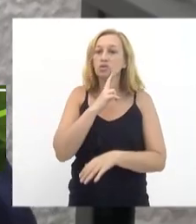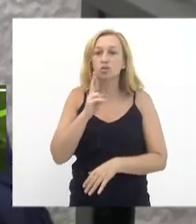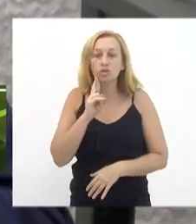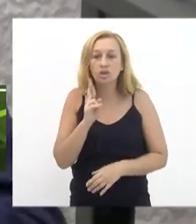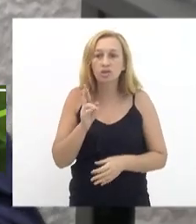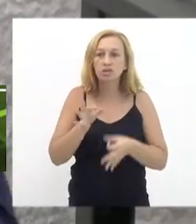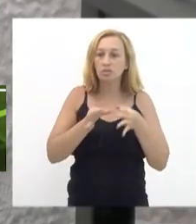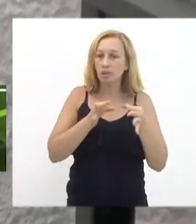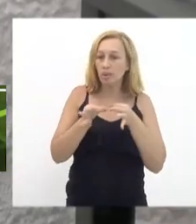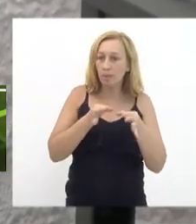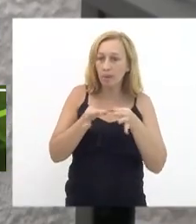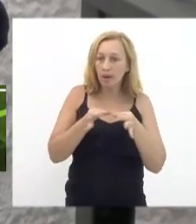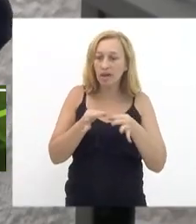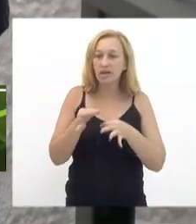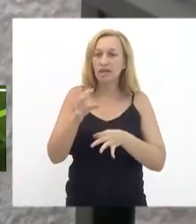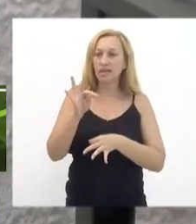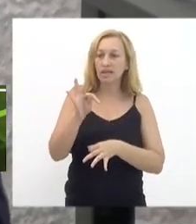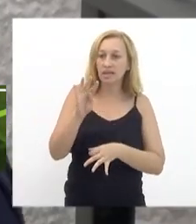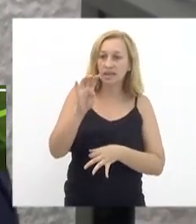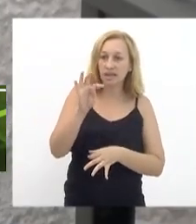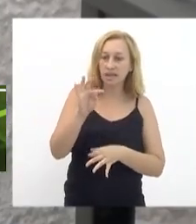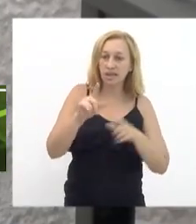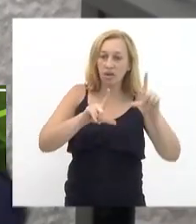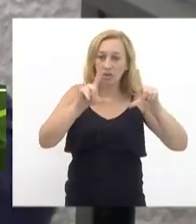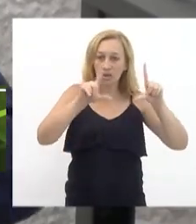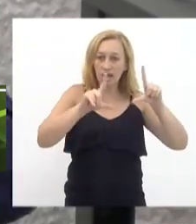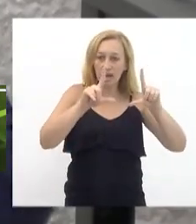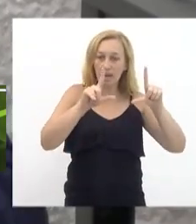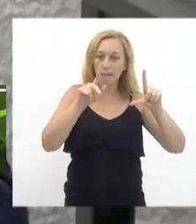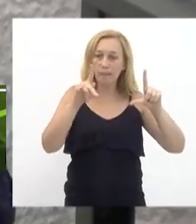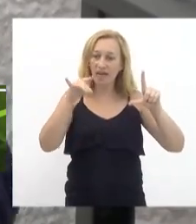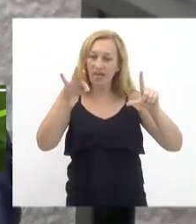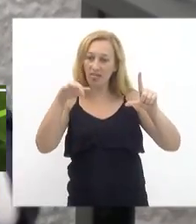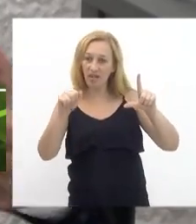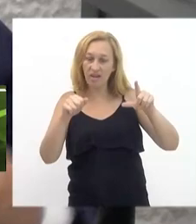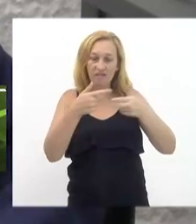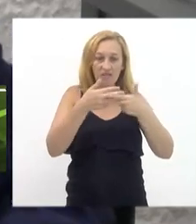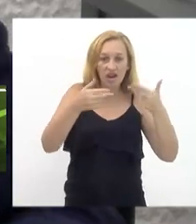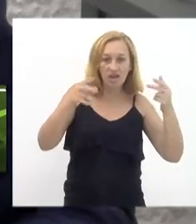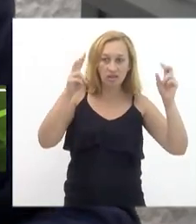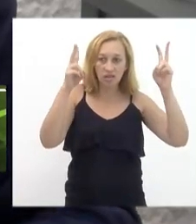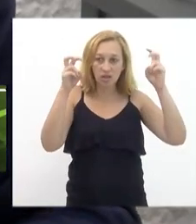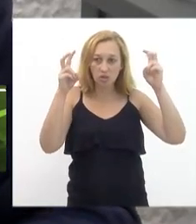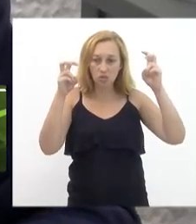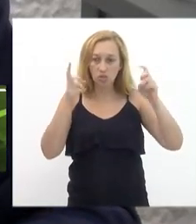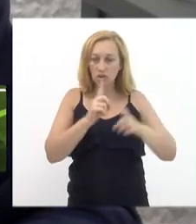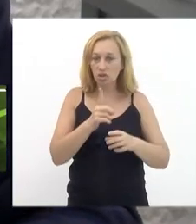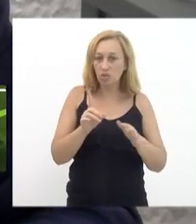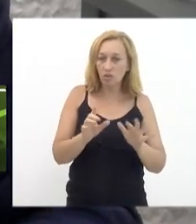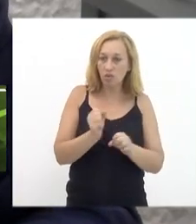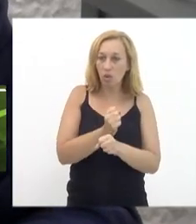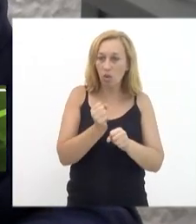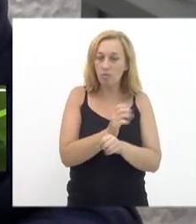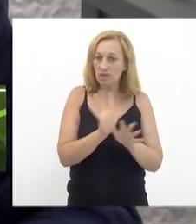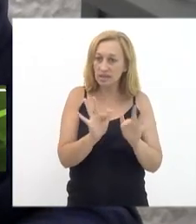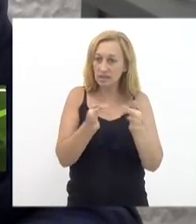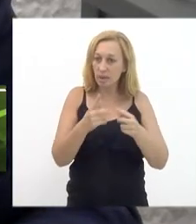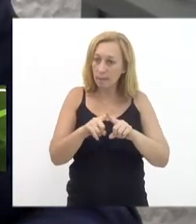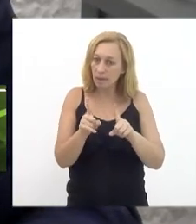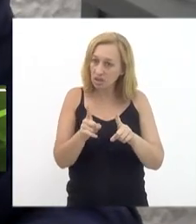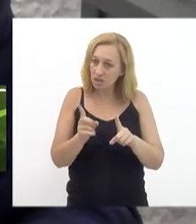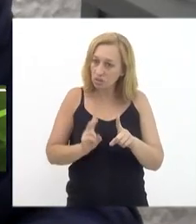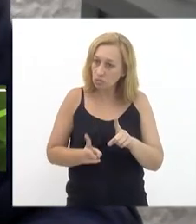você tem que ter comprar a tela plana você tem projeção Você tem uma série de questões que não é uma obra convencional Mas tá tudo